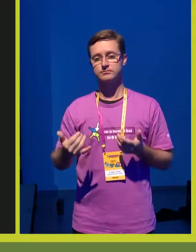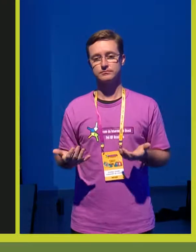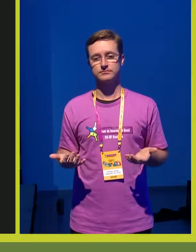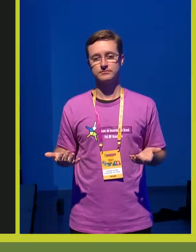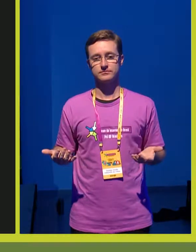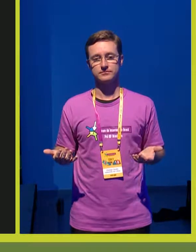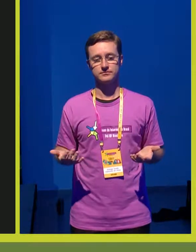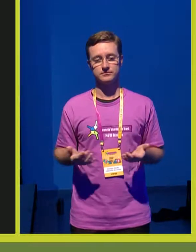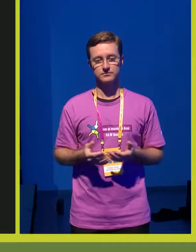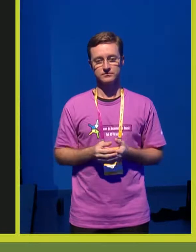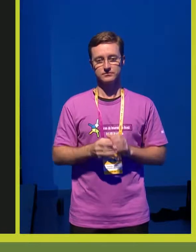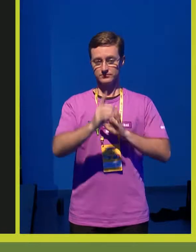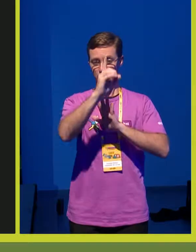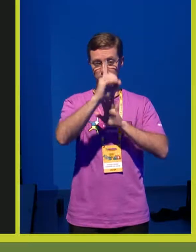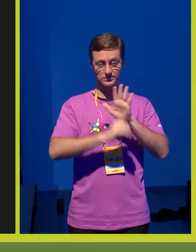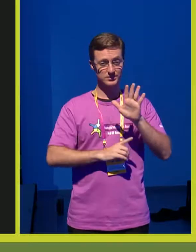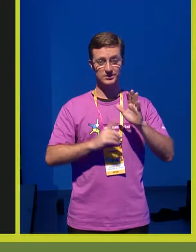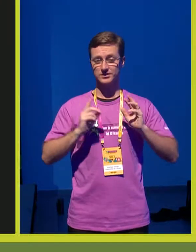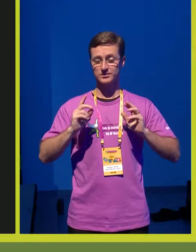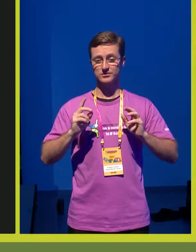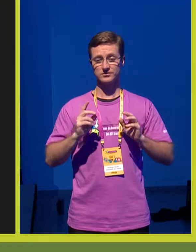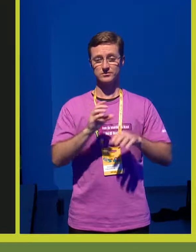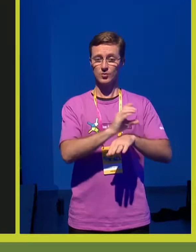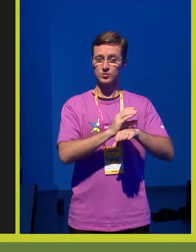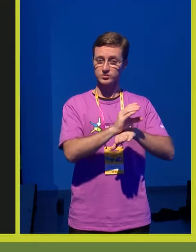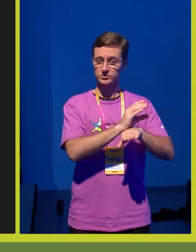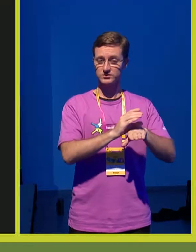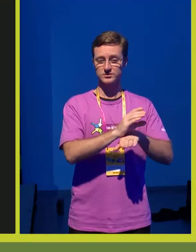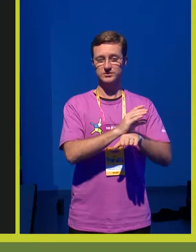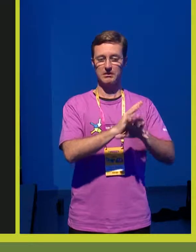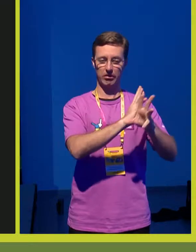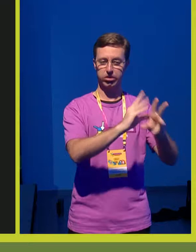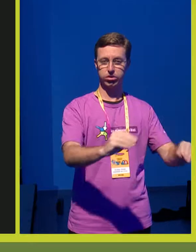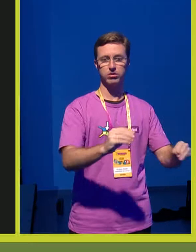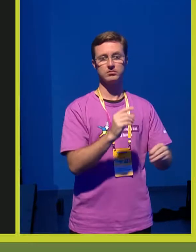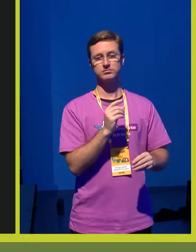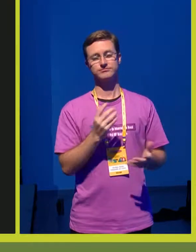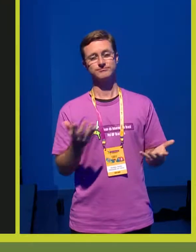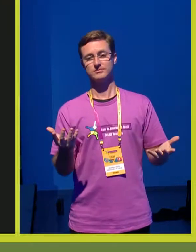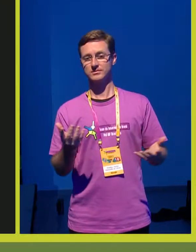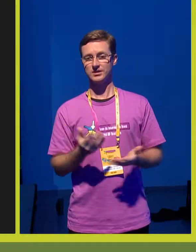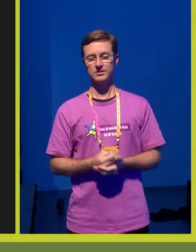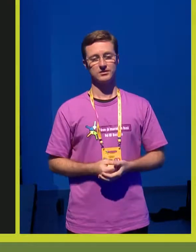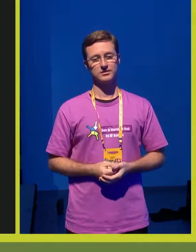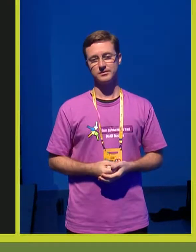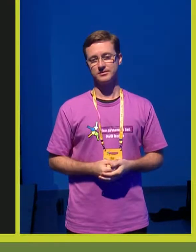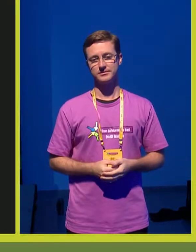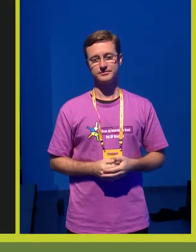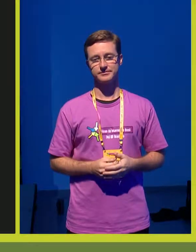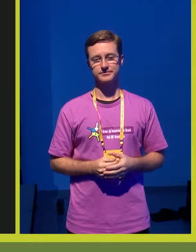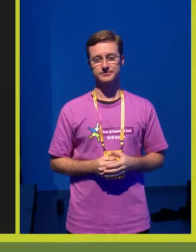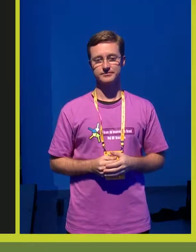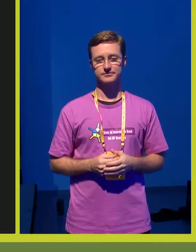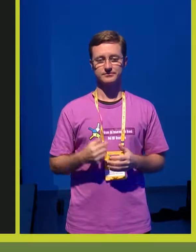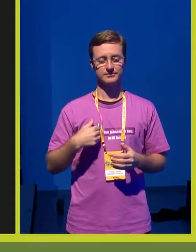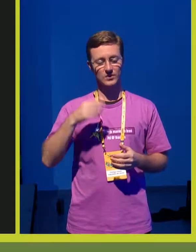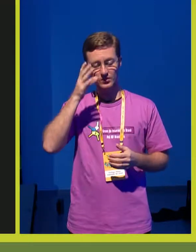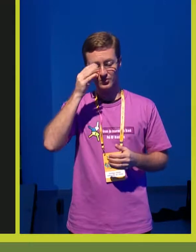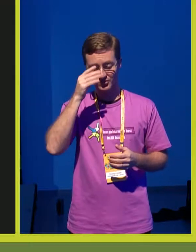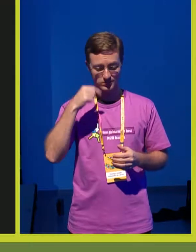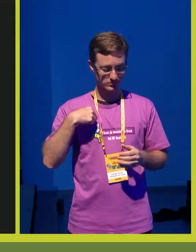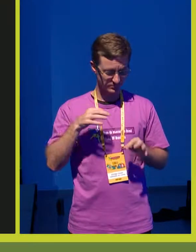que esse direito constitucional seja avassalado e aqui foi curioso porque eu estava preparando essa